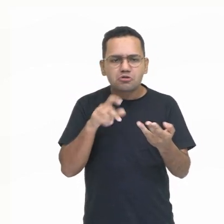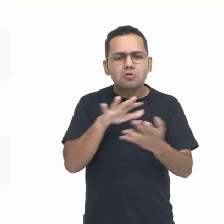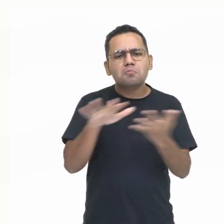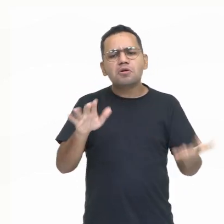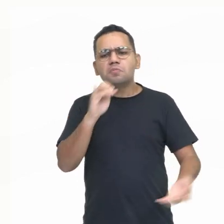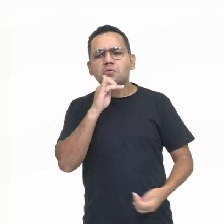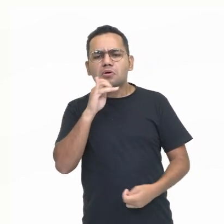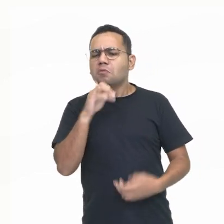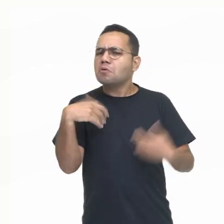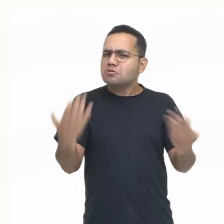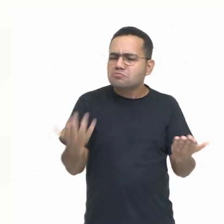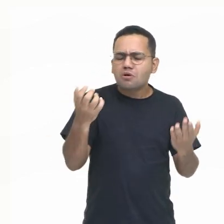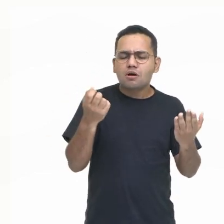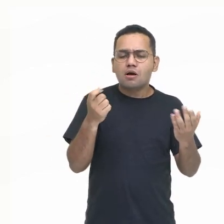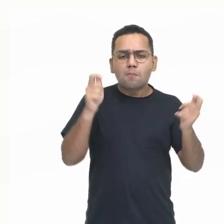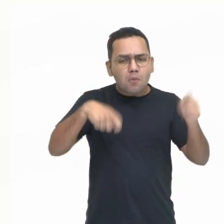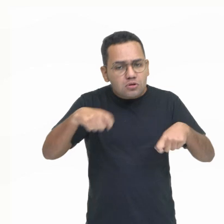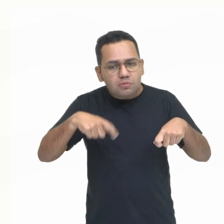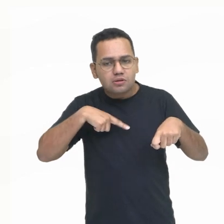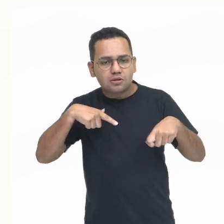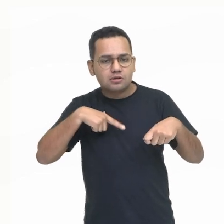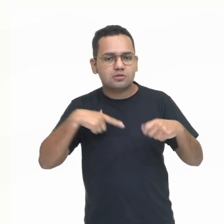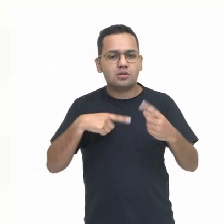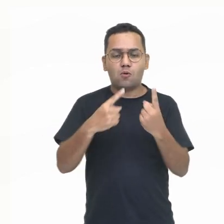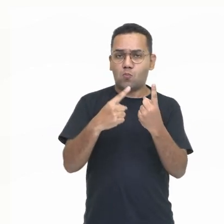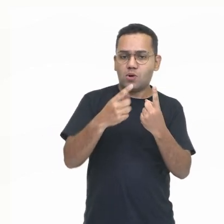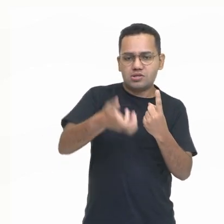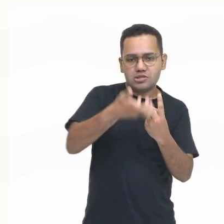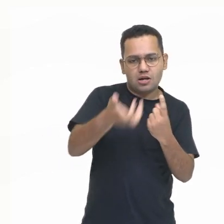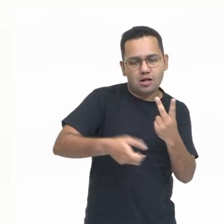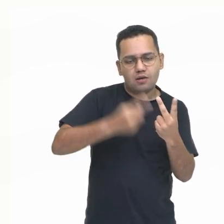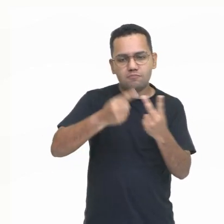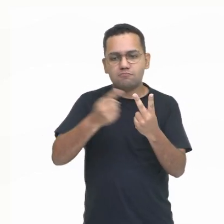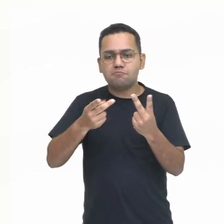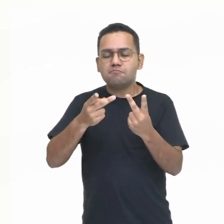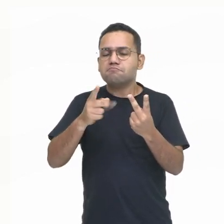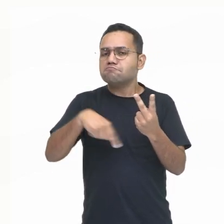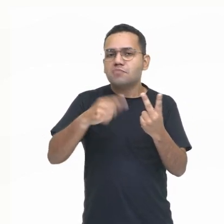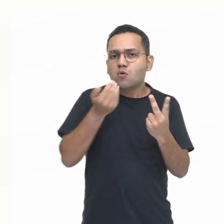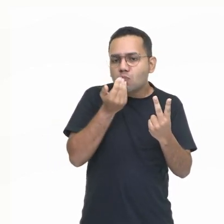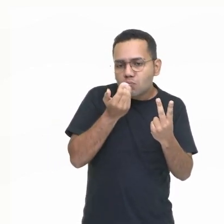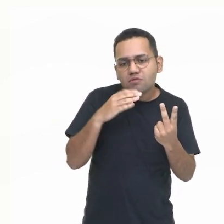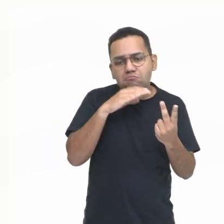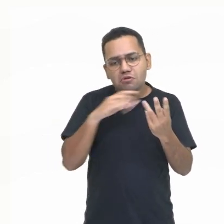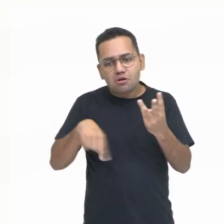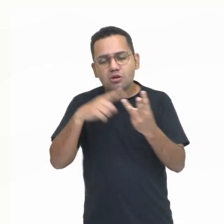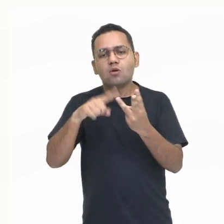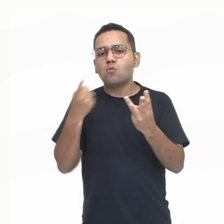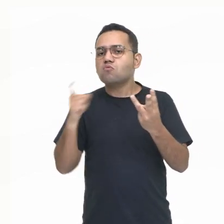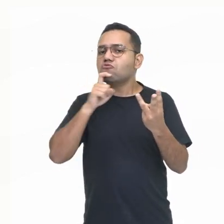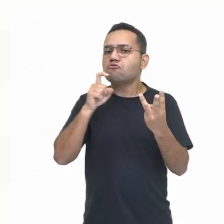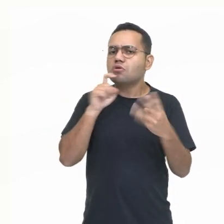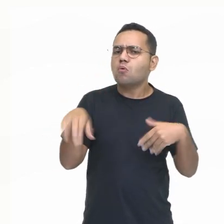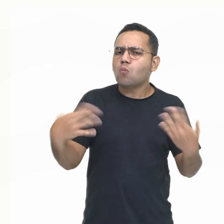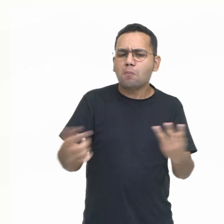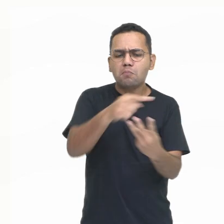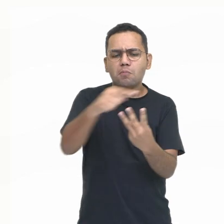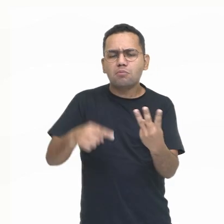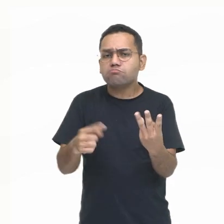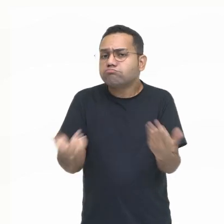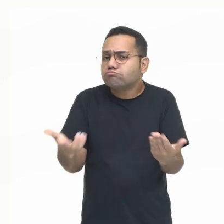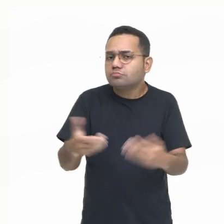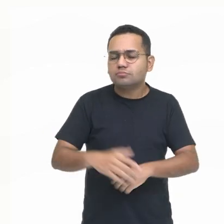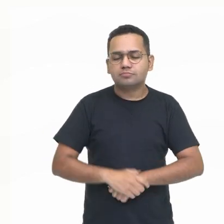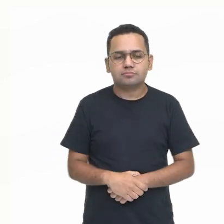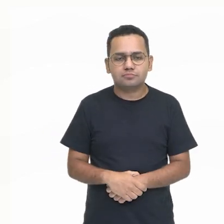uma salada, um prato quente e uma sobremesa, né? Um de cada tipo. Então, a